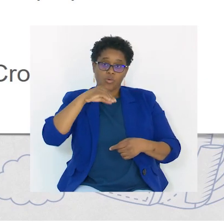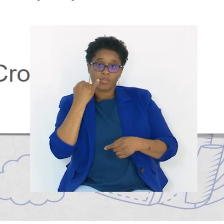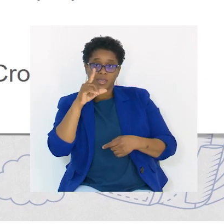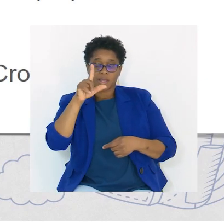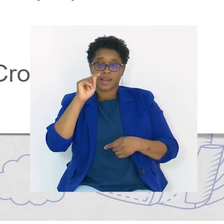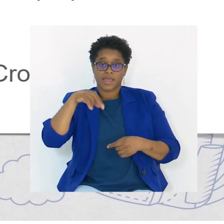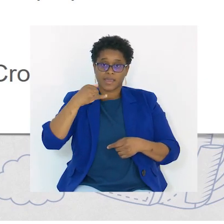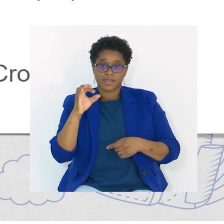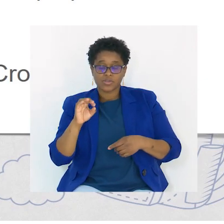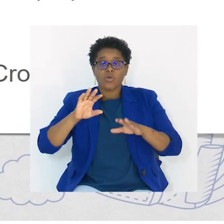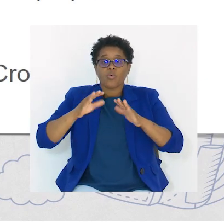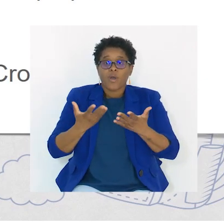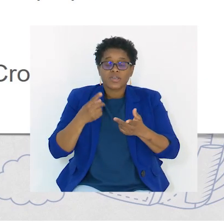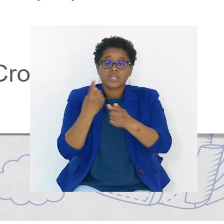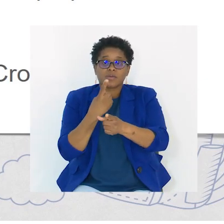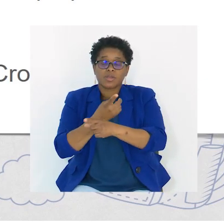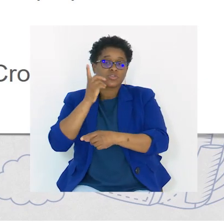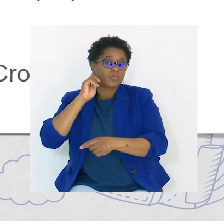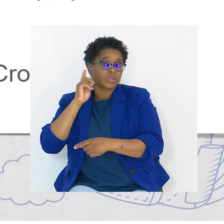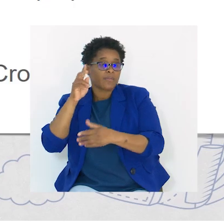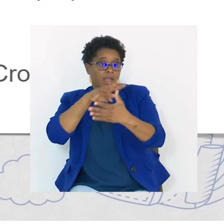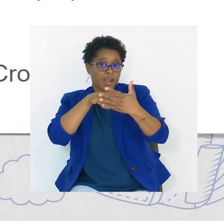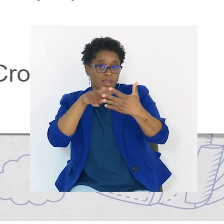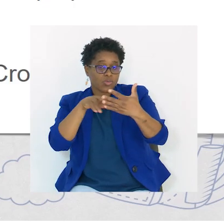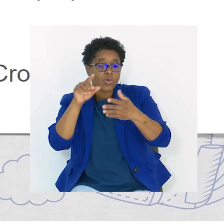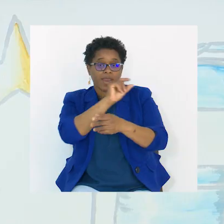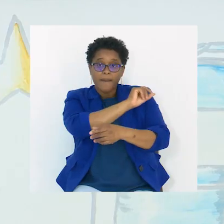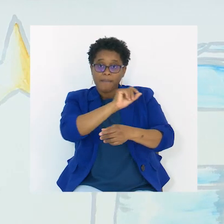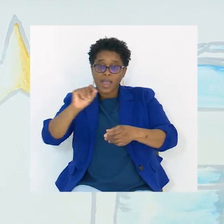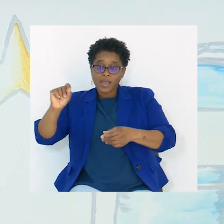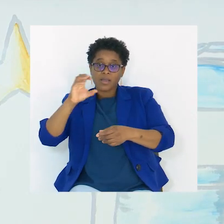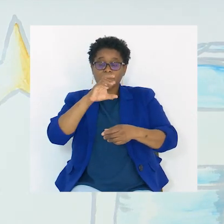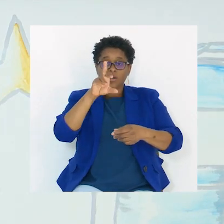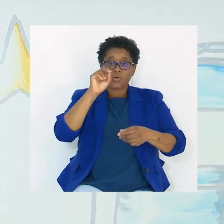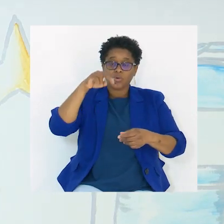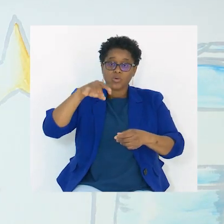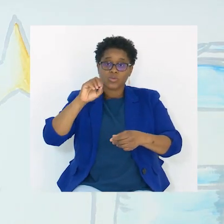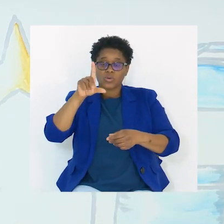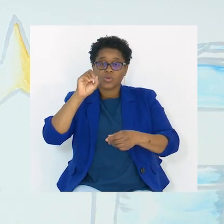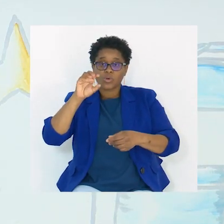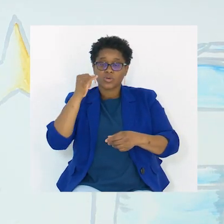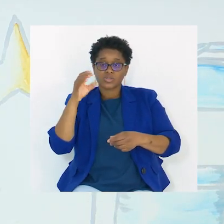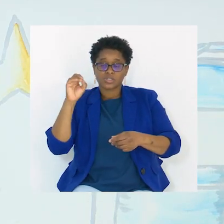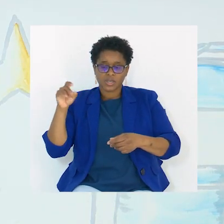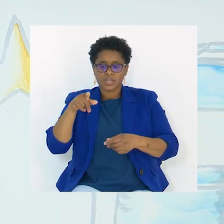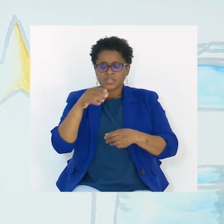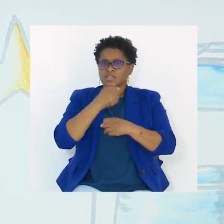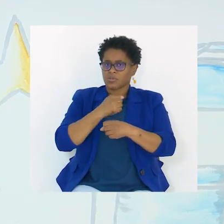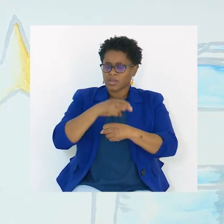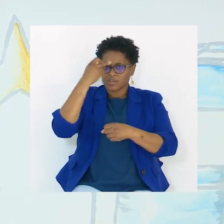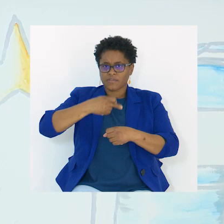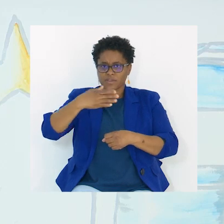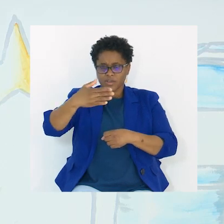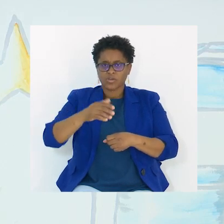elementos essenciais para a leitura da barra cronológica? Esses exercícios ficarão